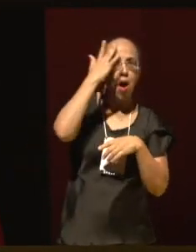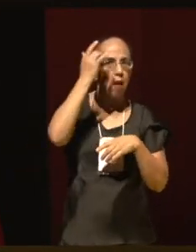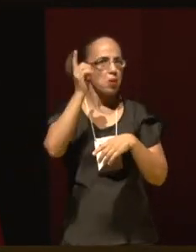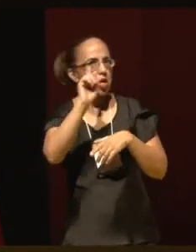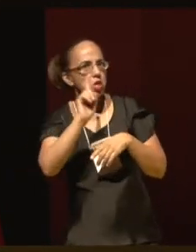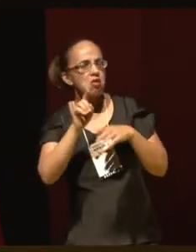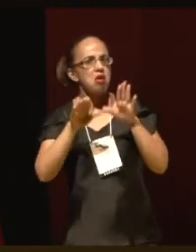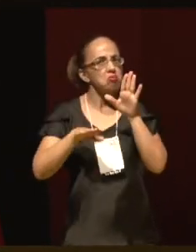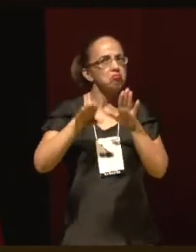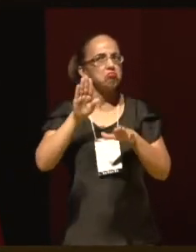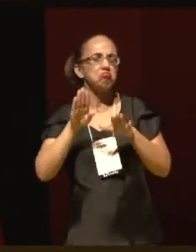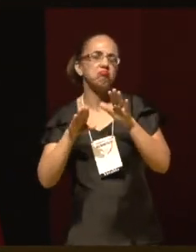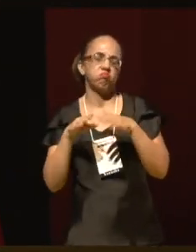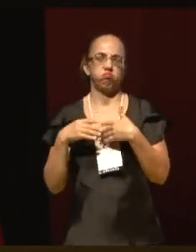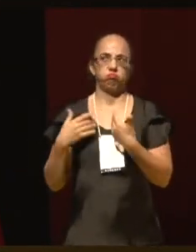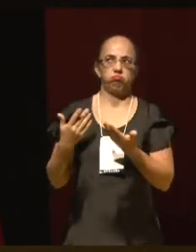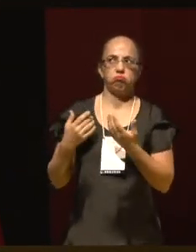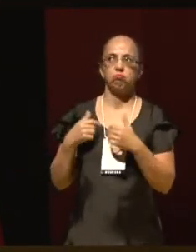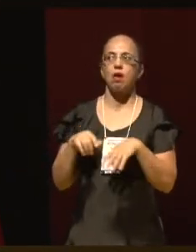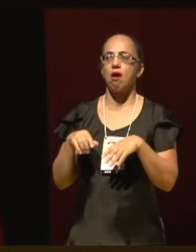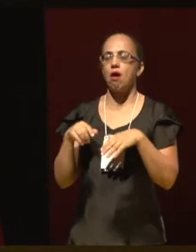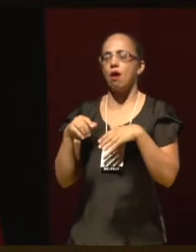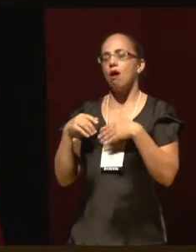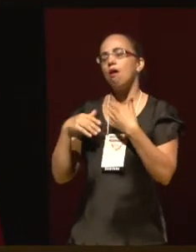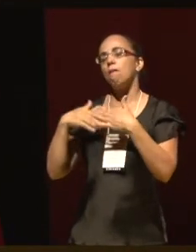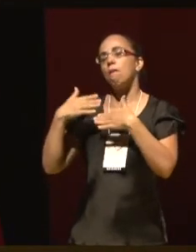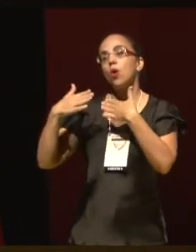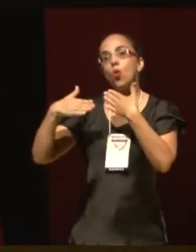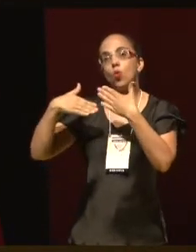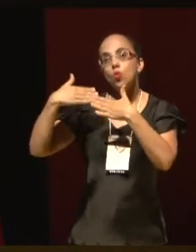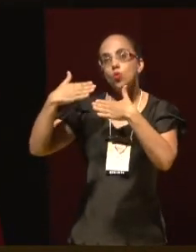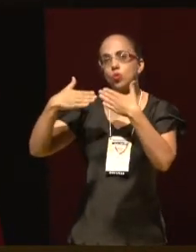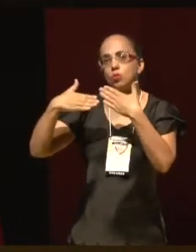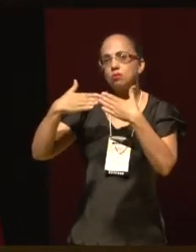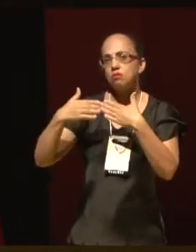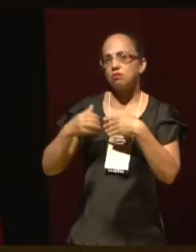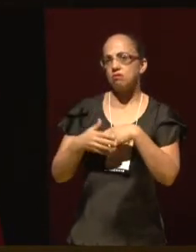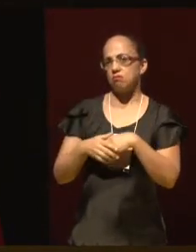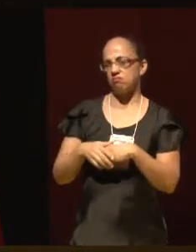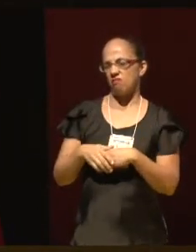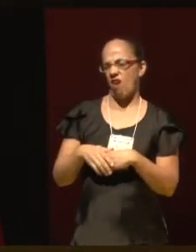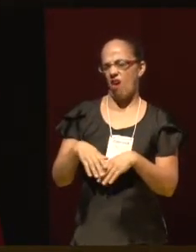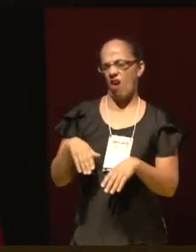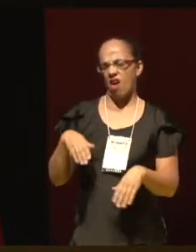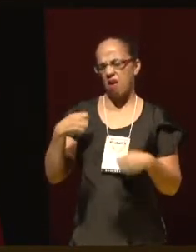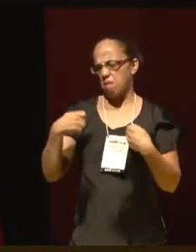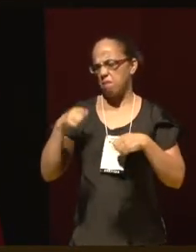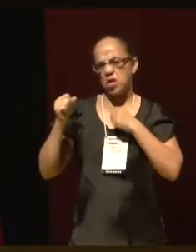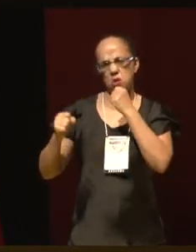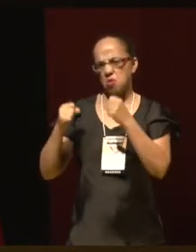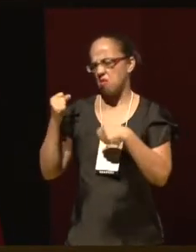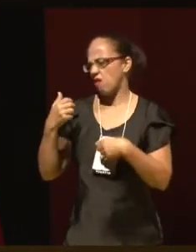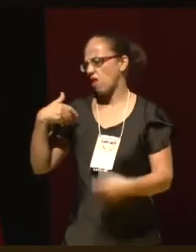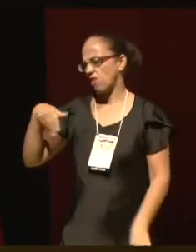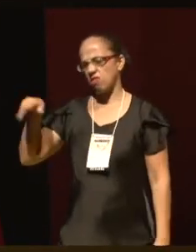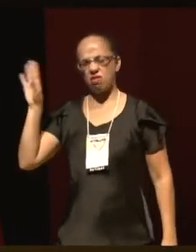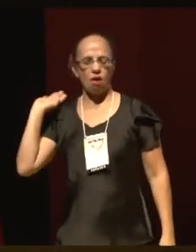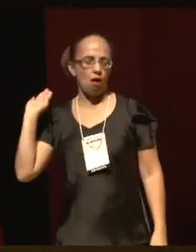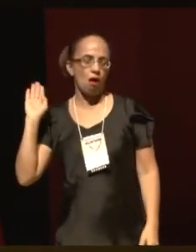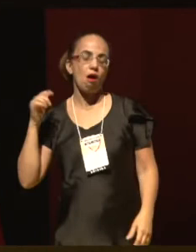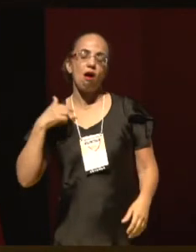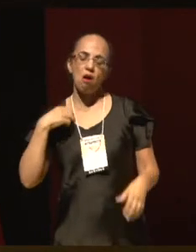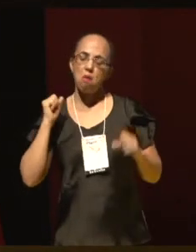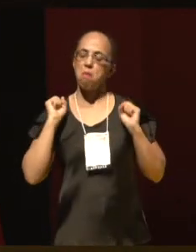Passa mais tempo e diz, não é necessário que corra, estou magro, estou bem. Posso ficar sem